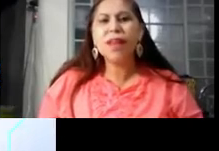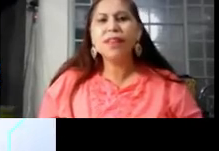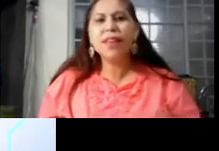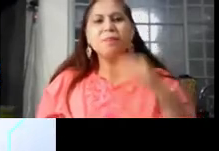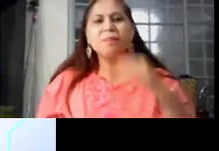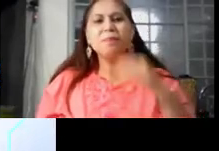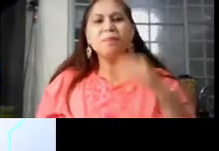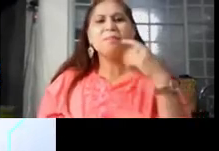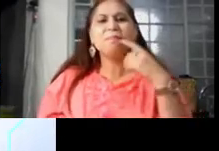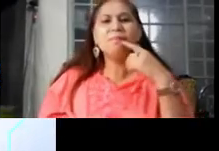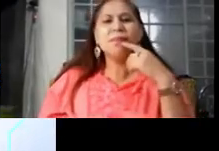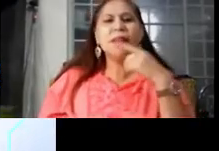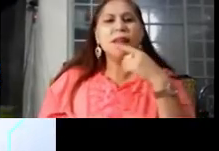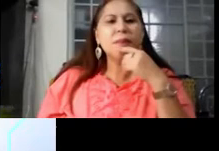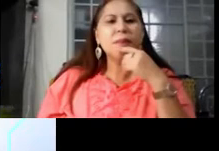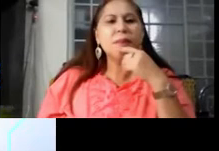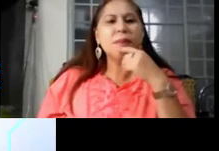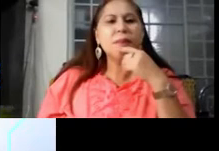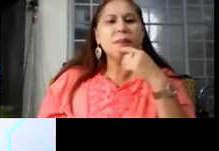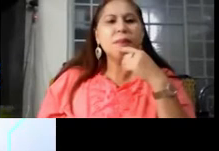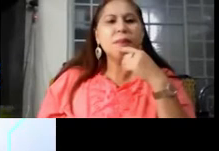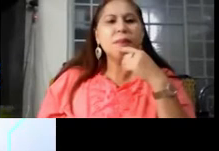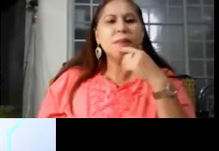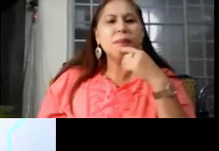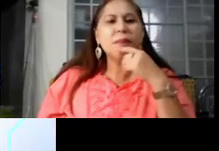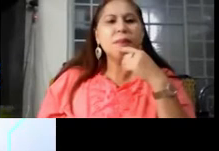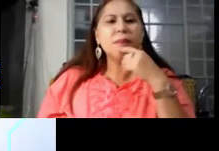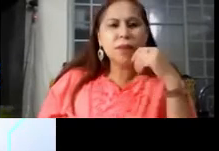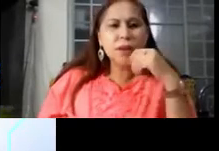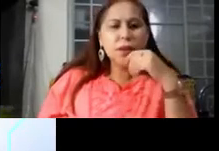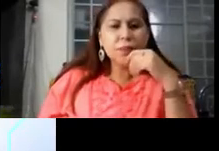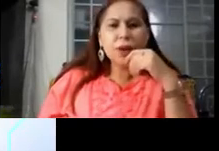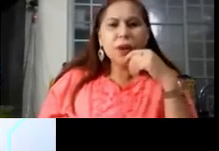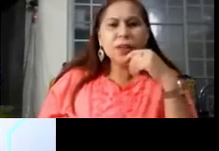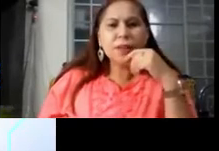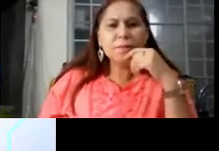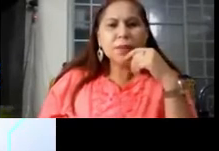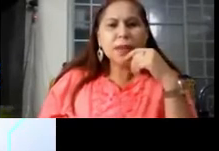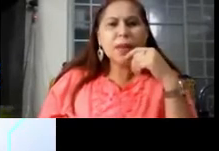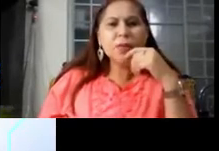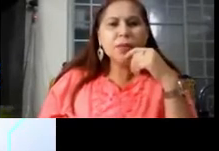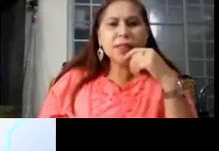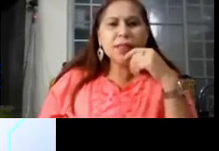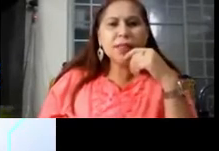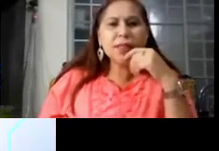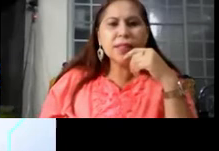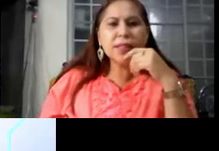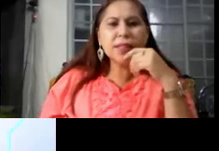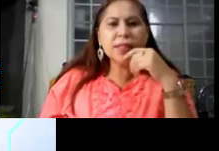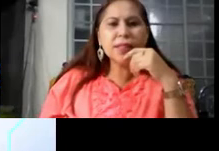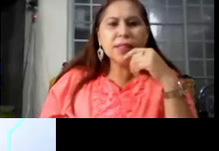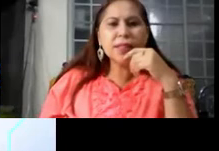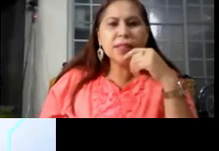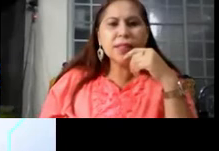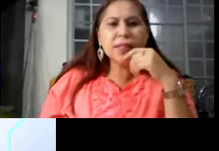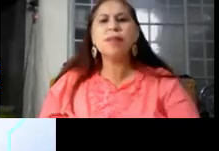Tá, né? Mas Daniel botou foi no debate. Ó, Dan, é um que tem aqui, um processo